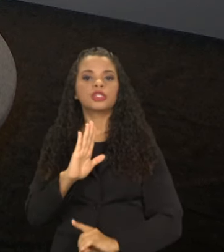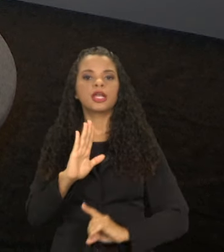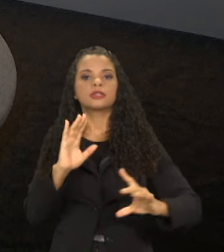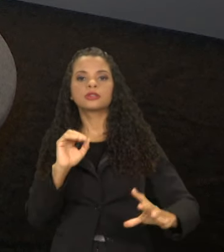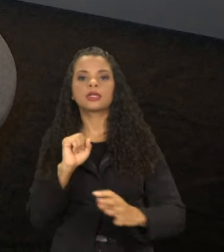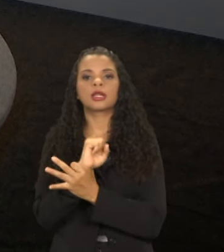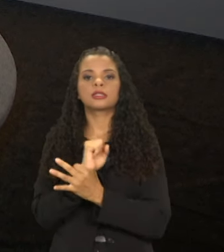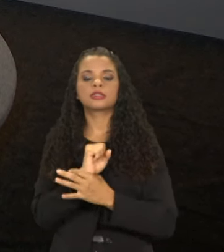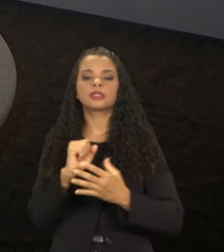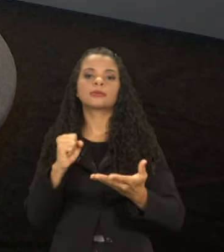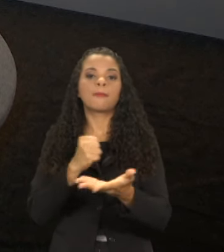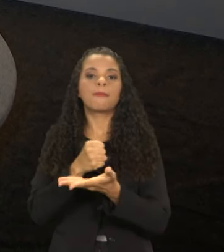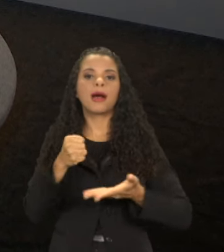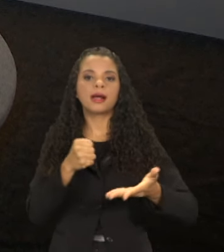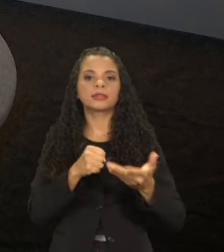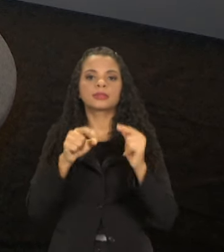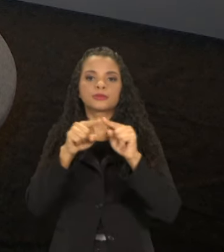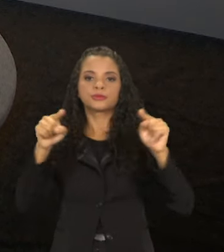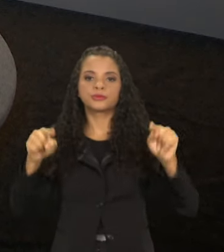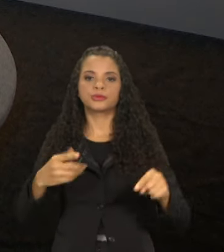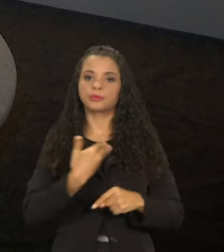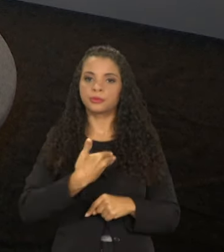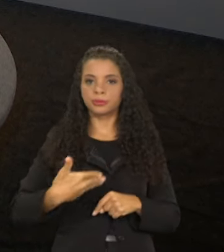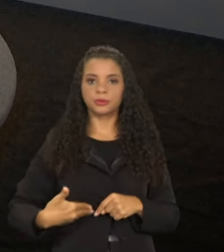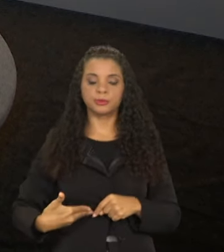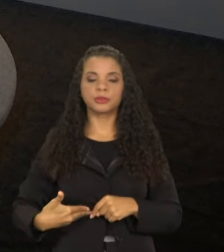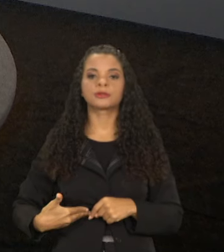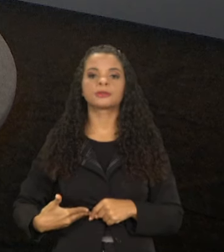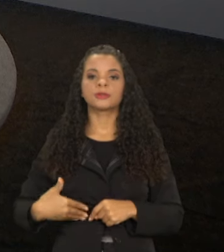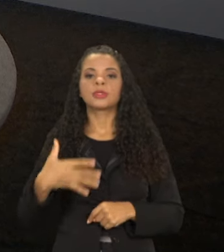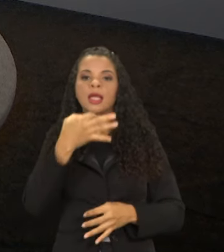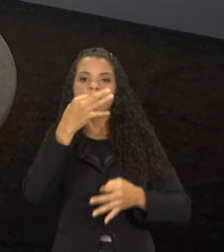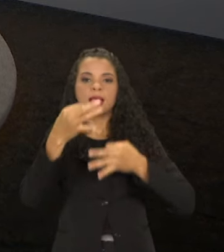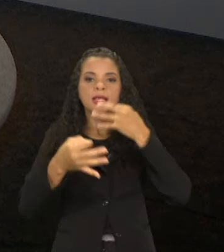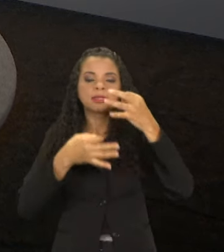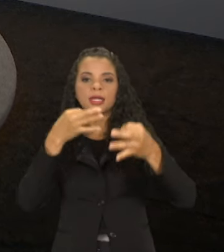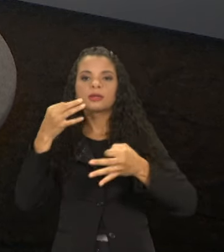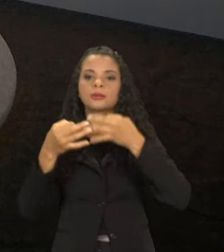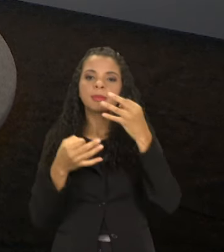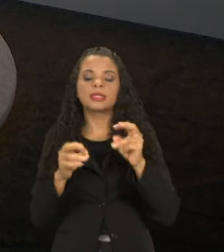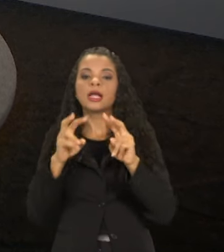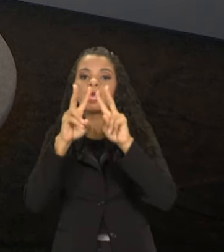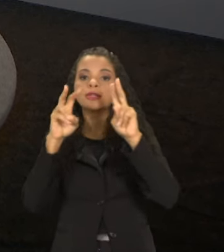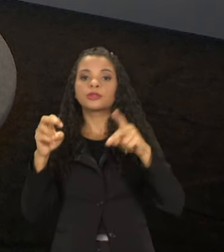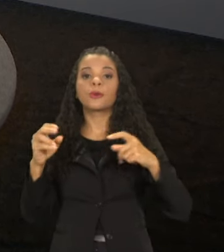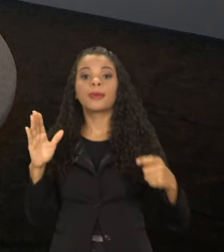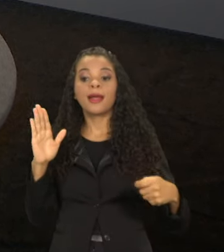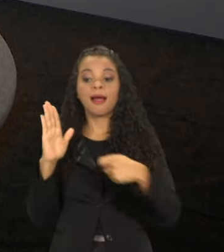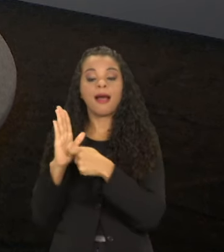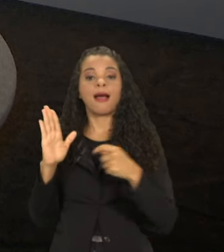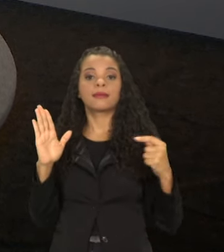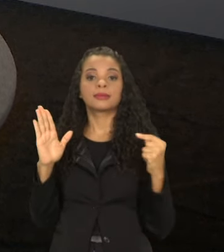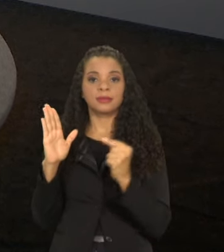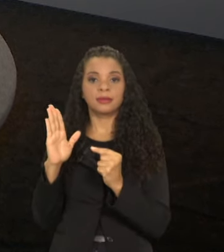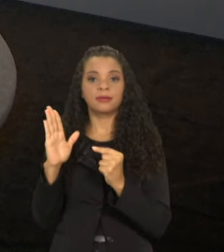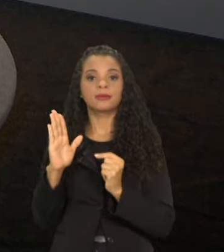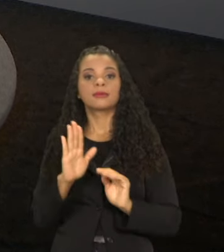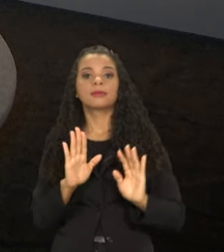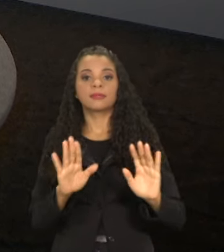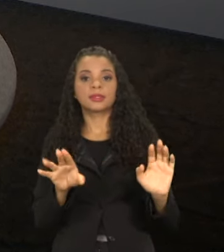fundamentais dos funcionários públicos. Esse argumento trata do mérito da ação. Mas também tem